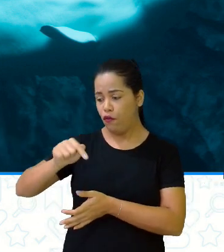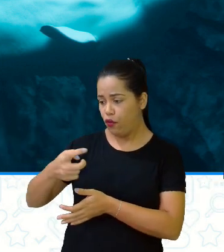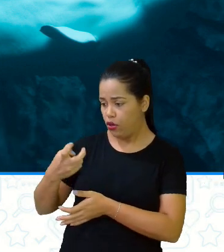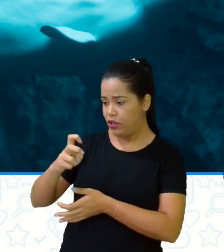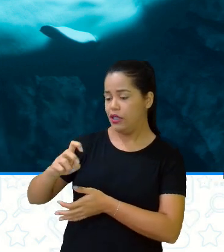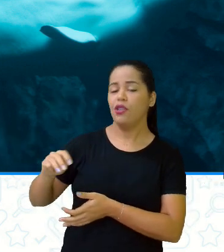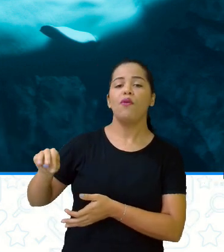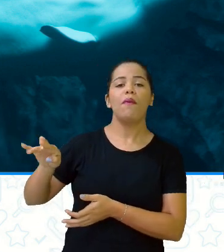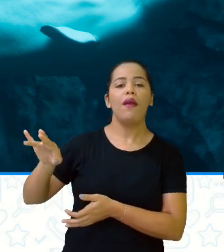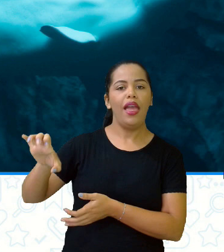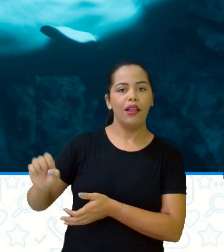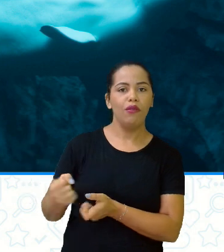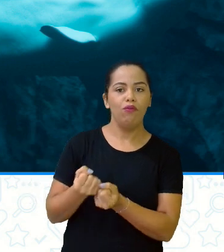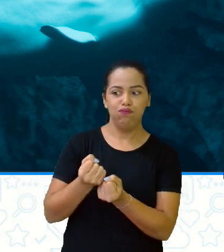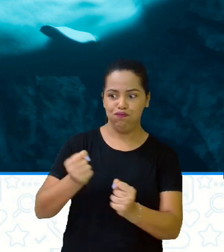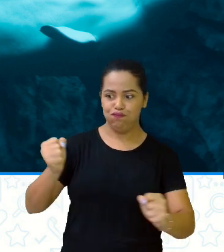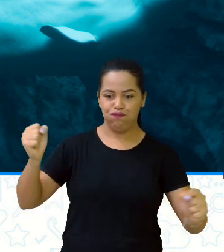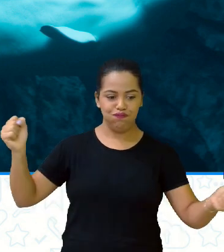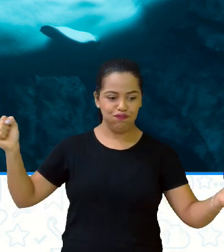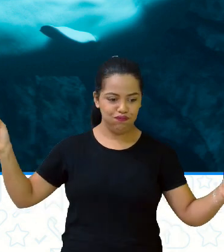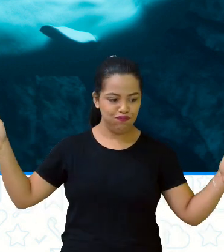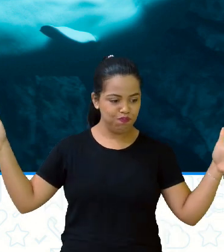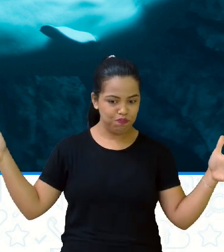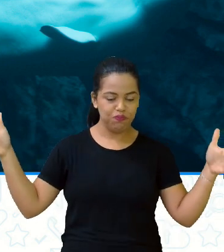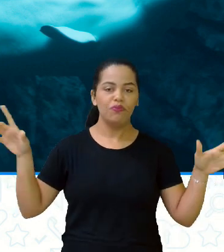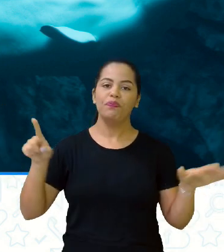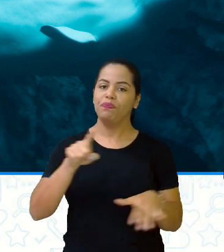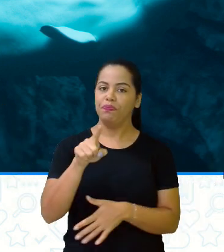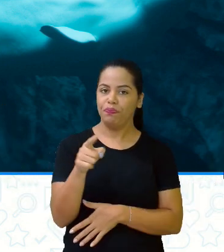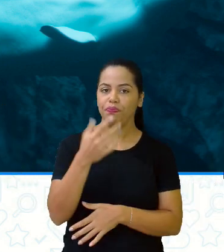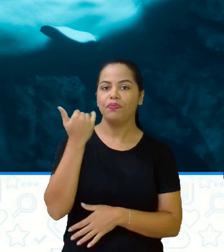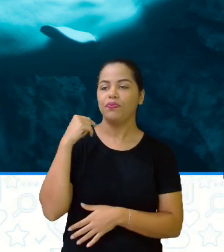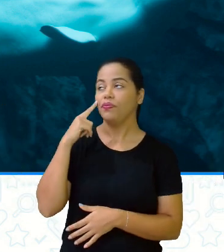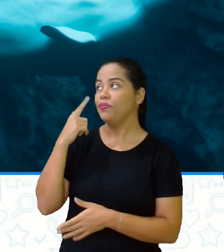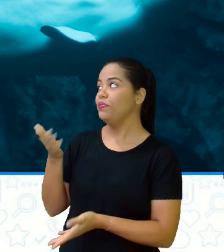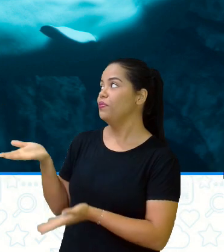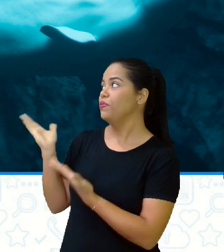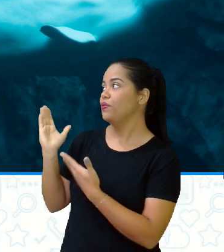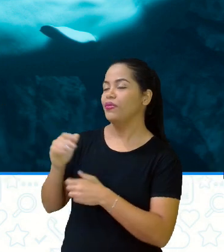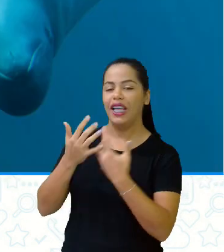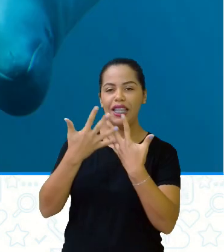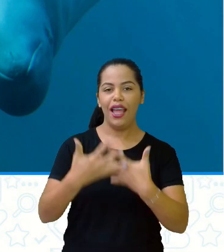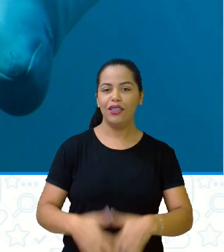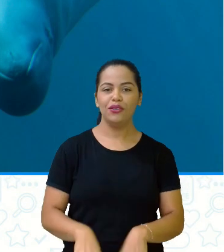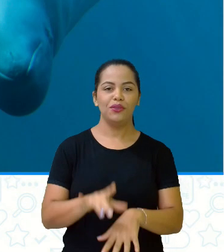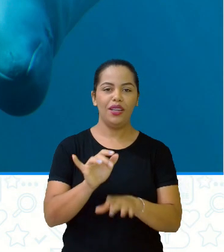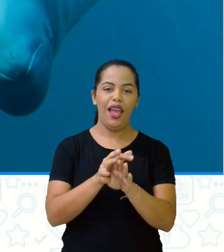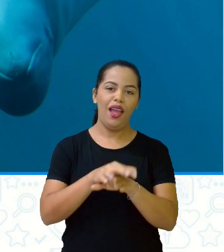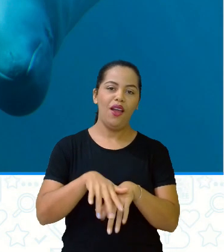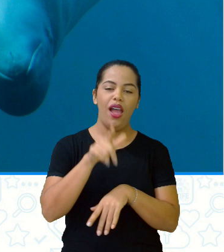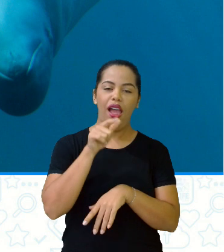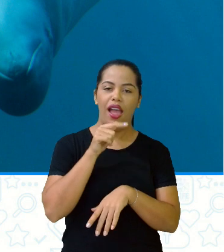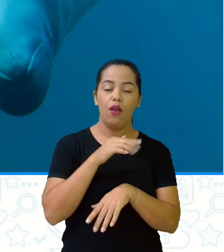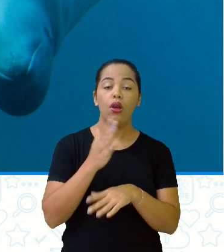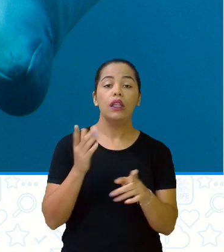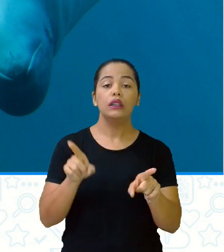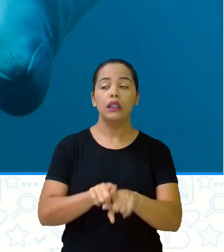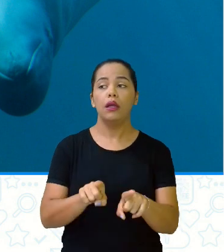que bonitinha. Ela lá no seu habitat natural. Fofinha, né? E também mais o que eu posso dizer sobre ela?